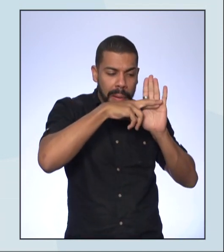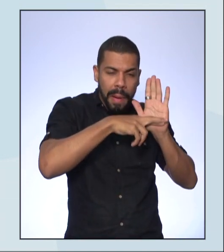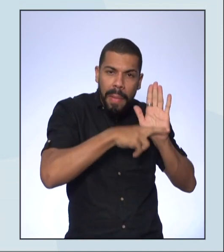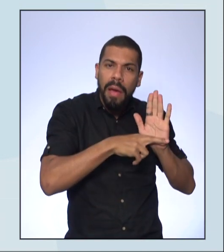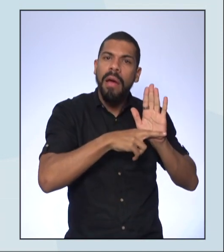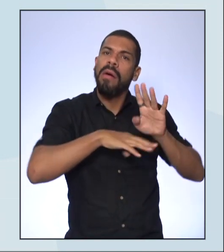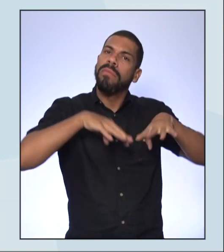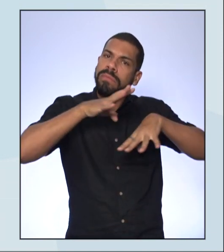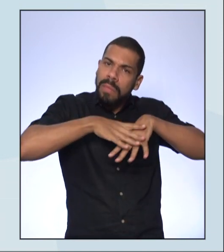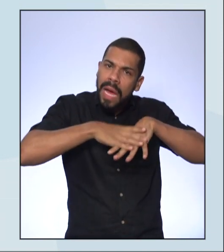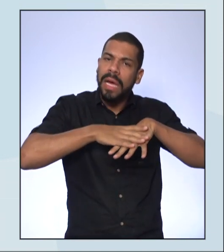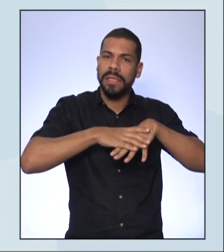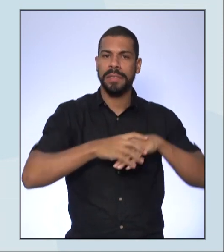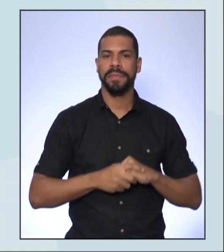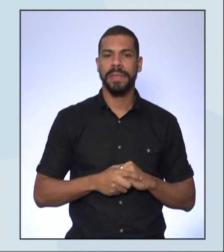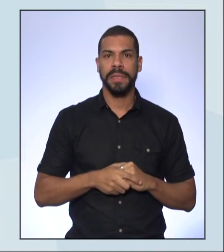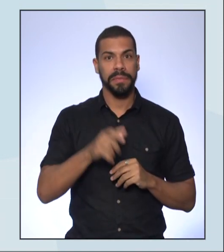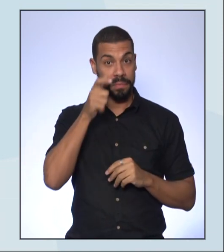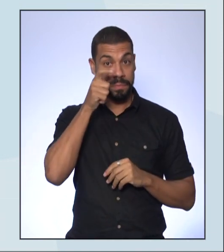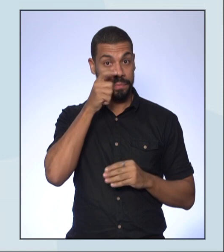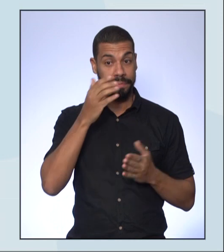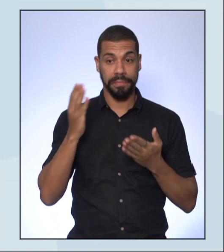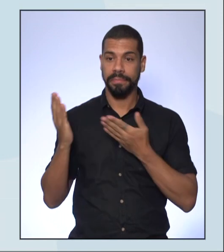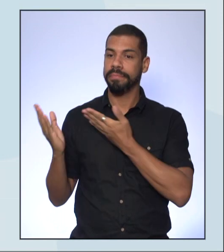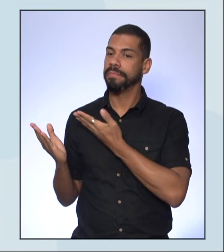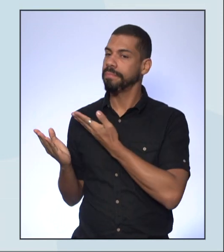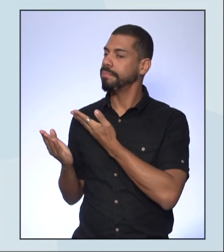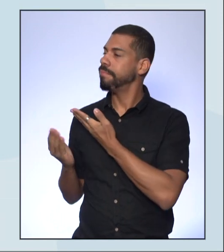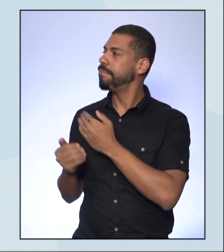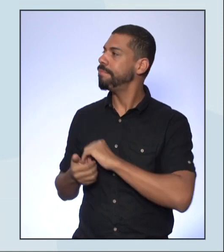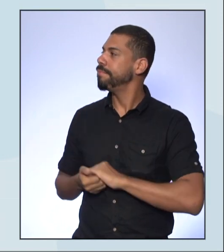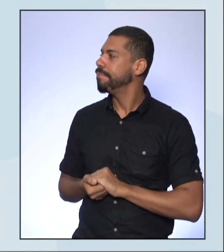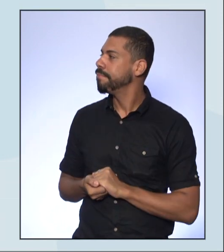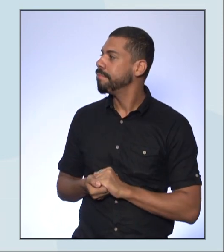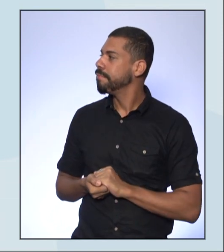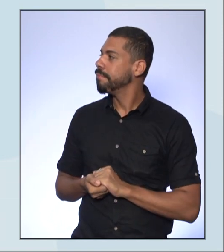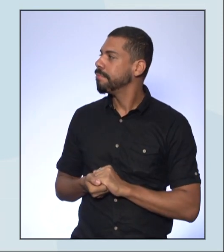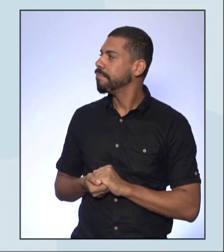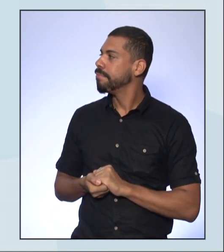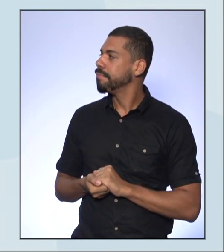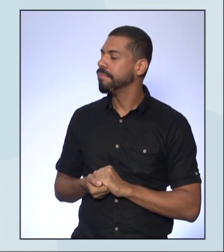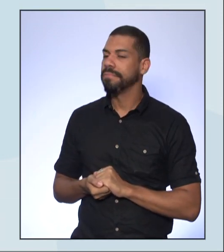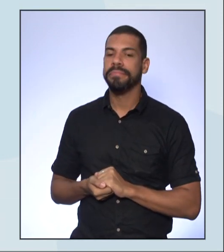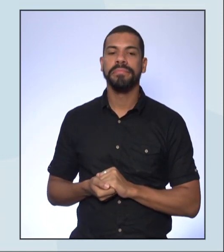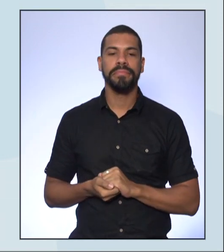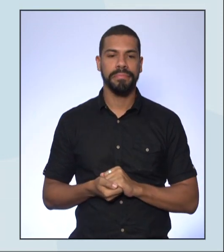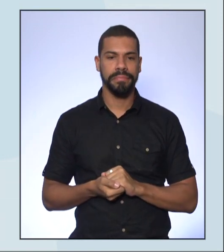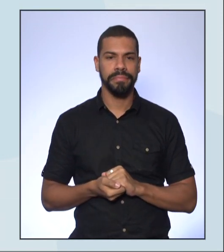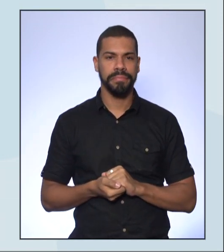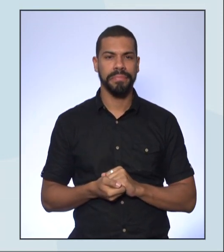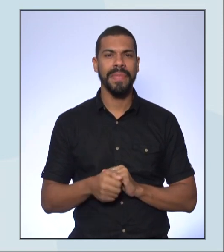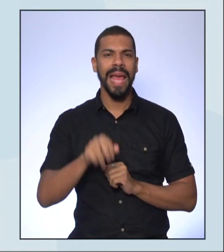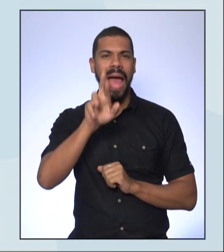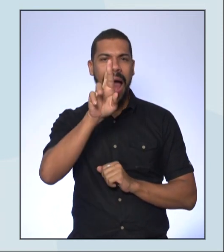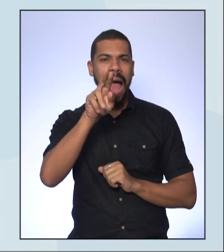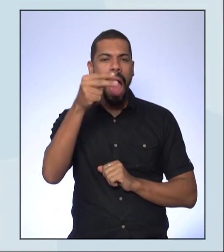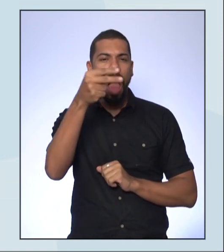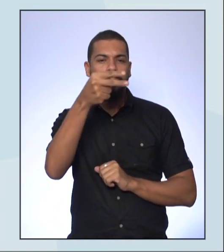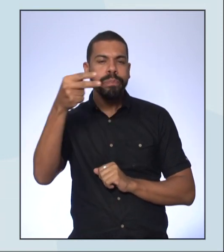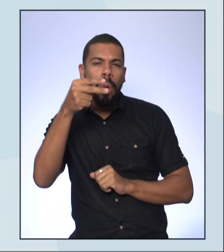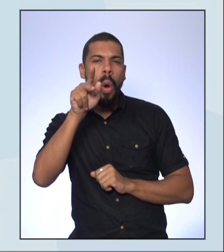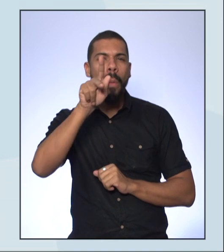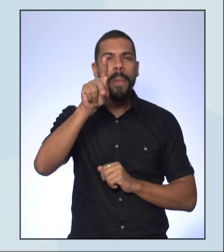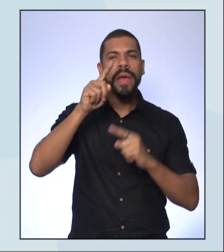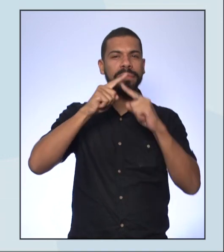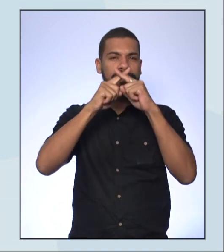tá? Essa fórmula que está aí na tela de vocês, que é perigo vezes a vulnerabilidade e vezes